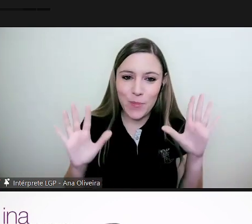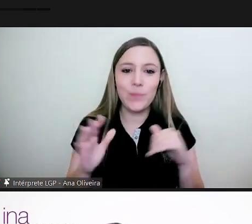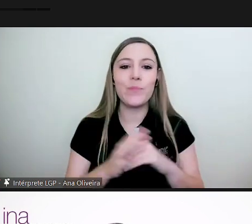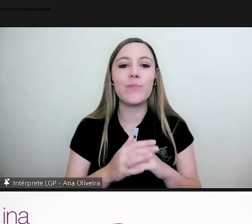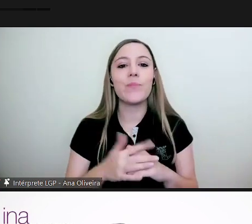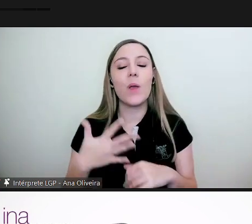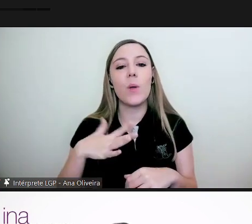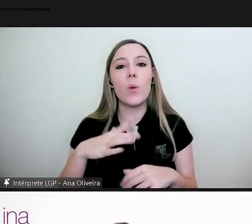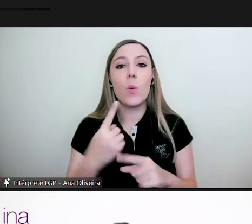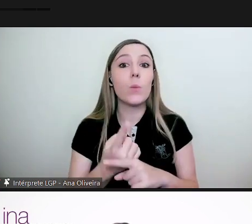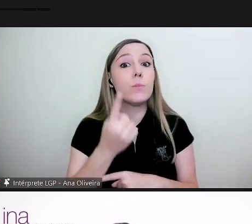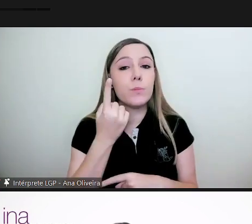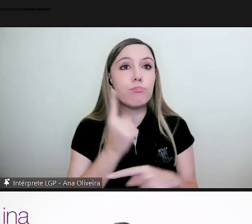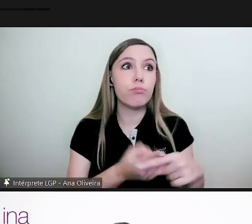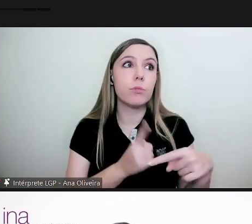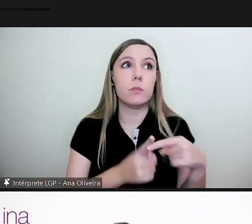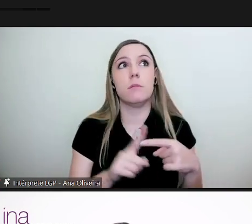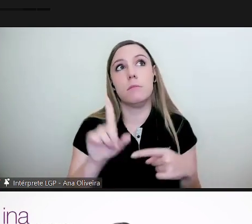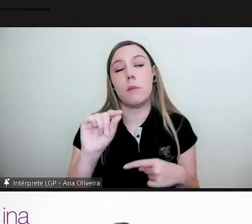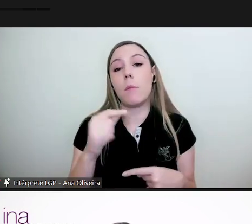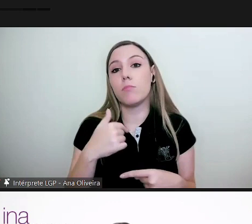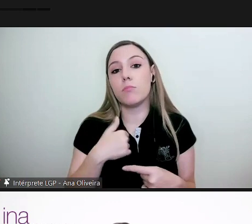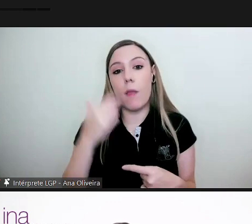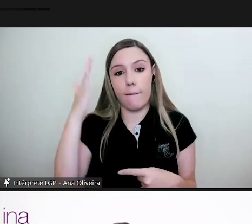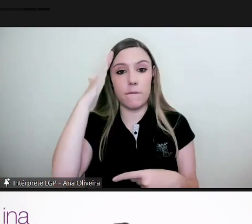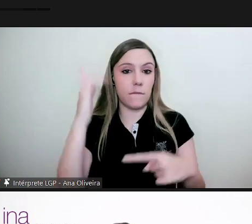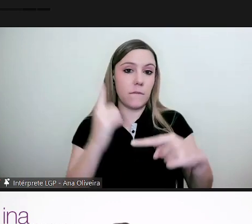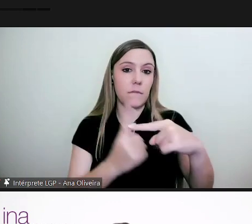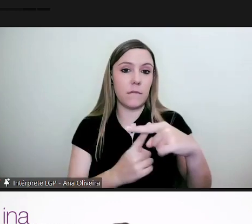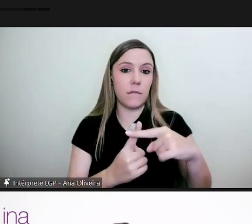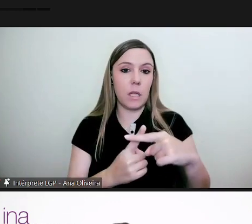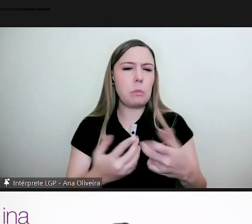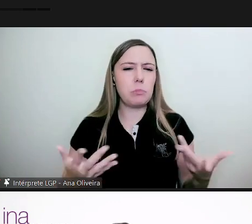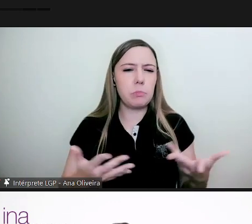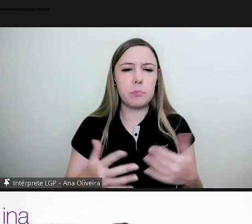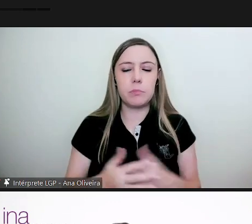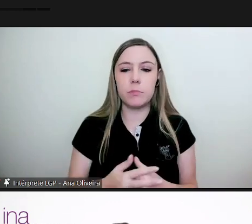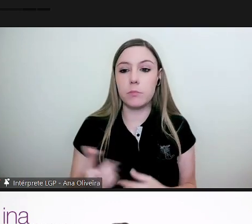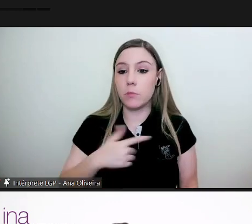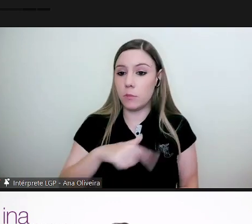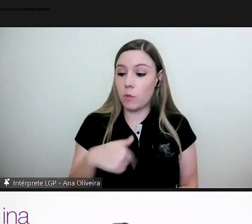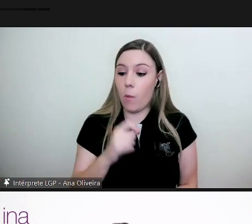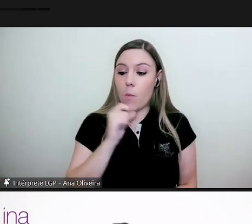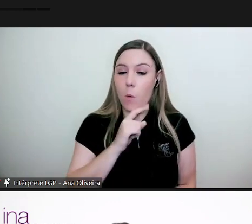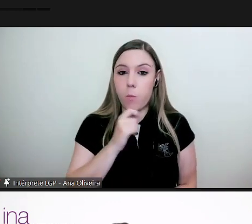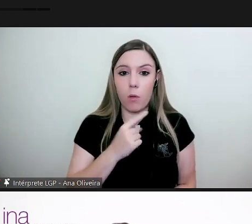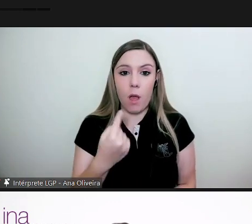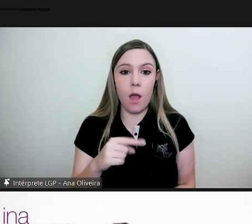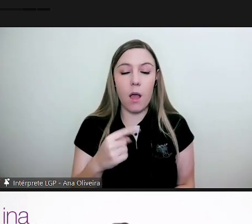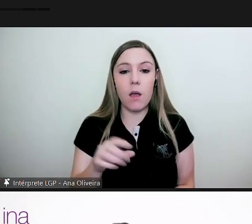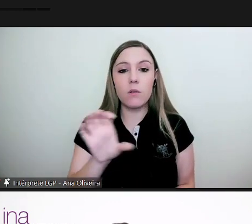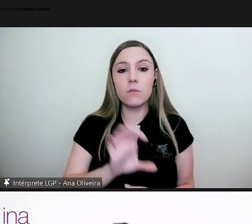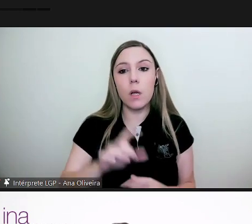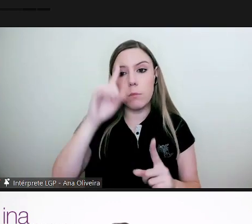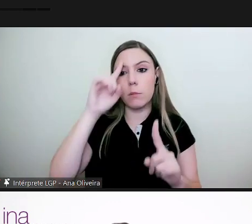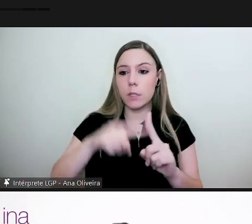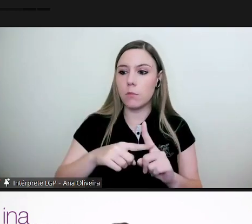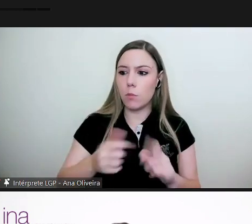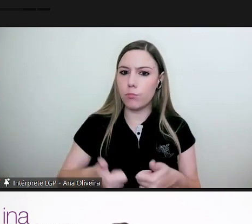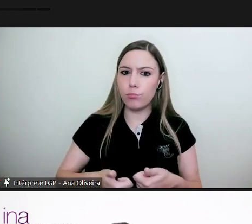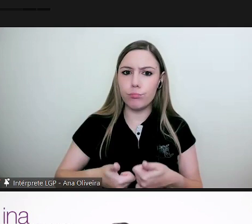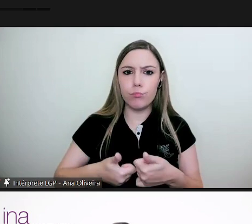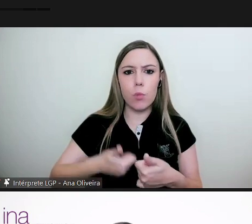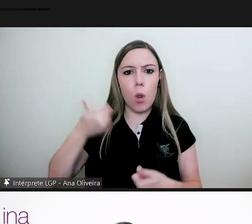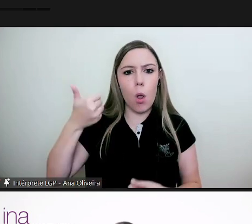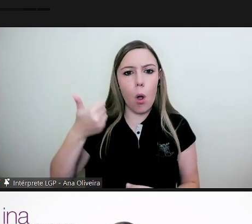parece também interessante, que é nós podemos ter aqui, com isto, uma ferramenta de melhoria contínua. Porque